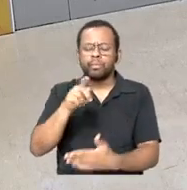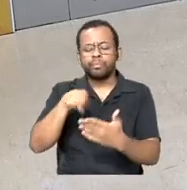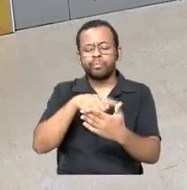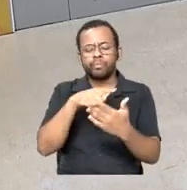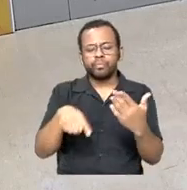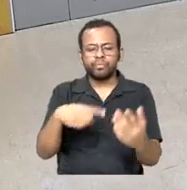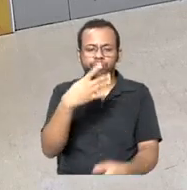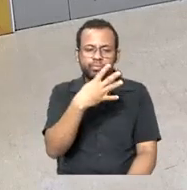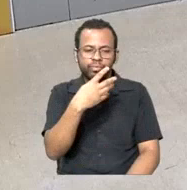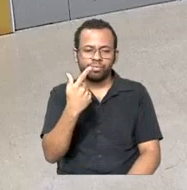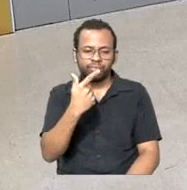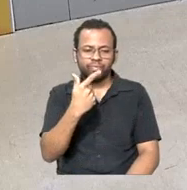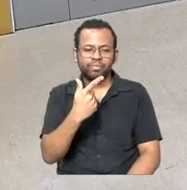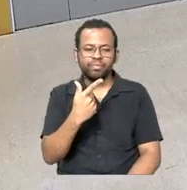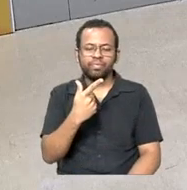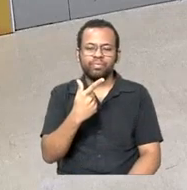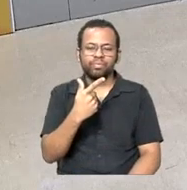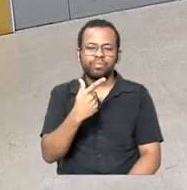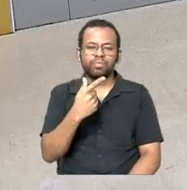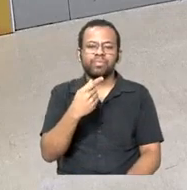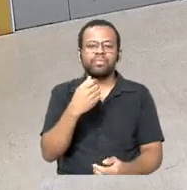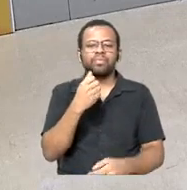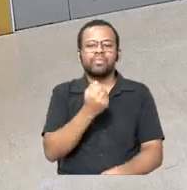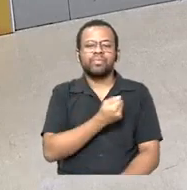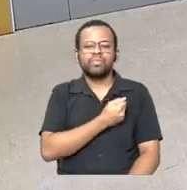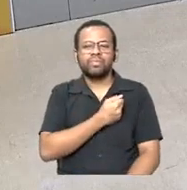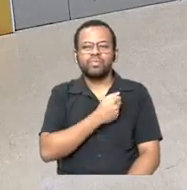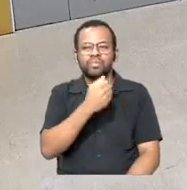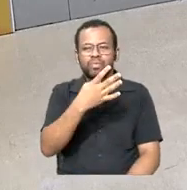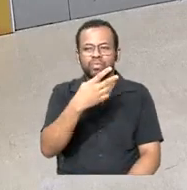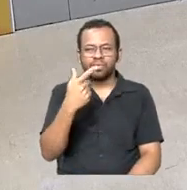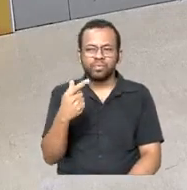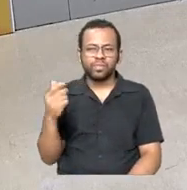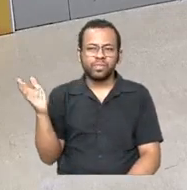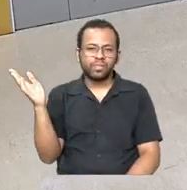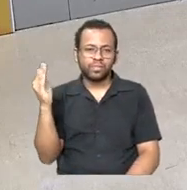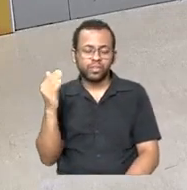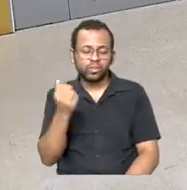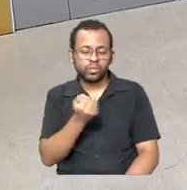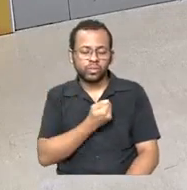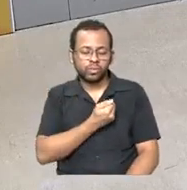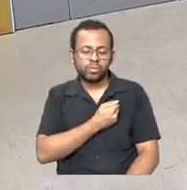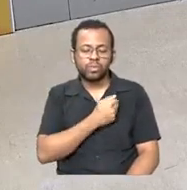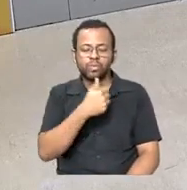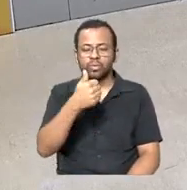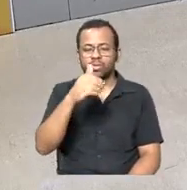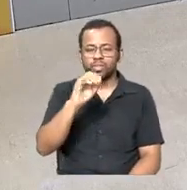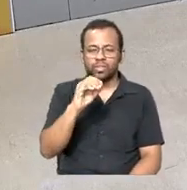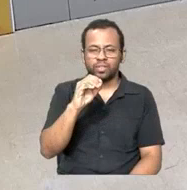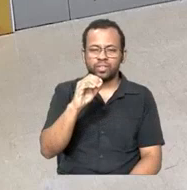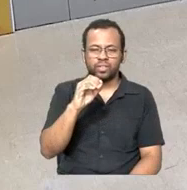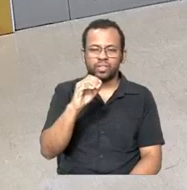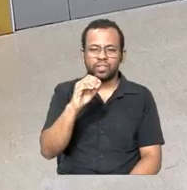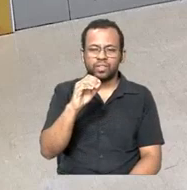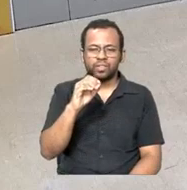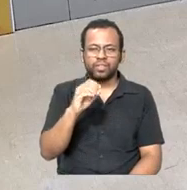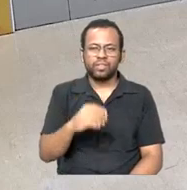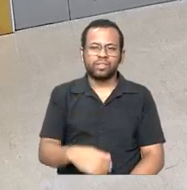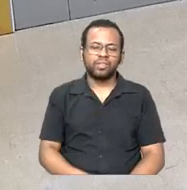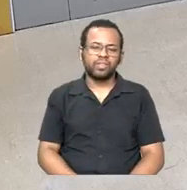42 42 saiu subiu 42 vem bolinha vem bolinha número 10 10 mar